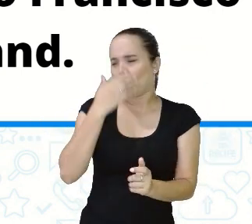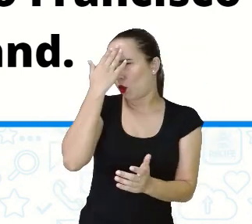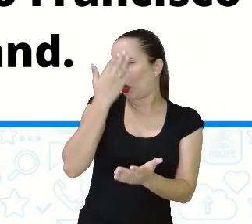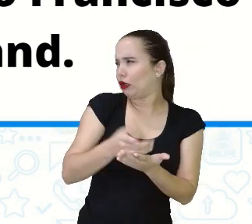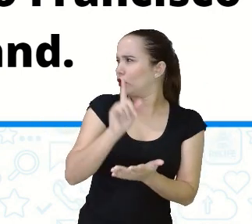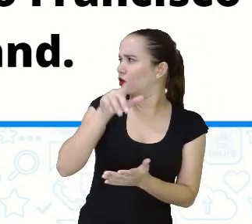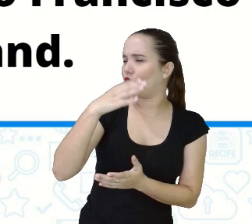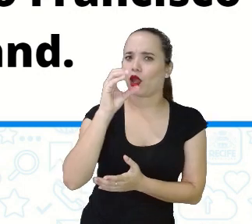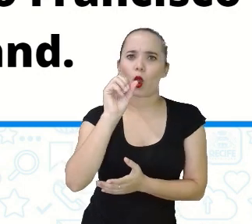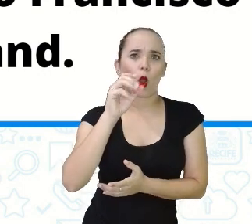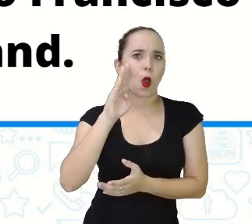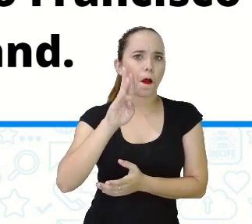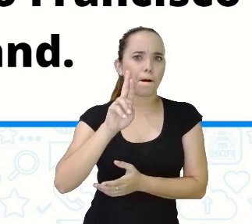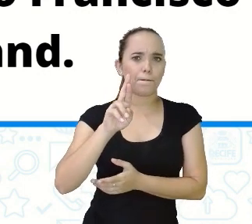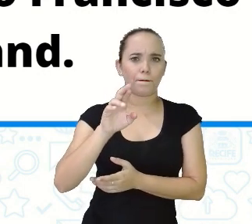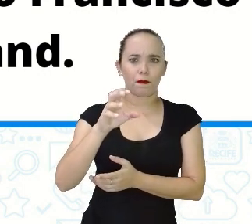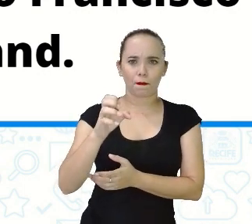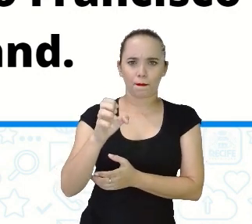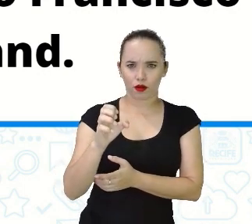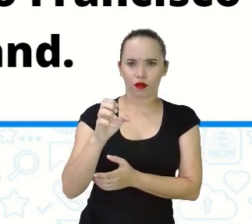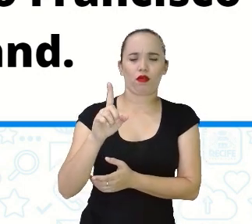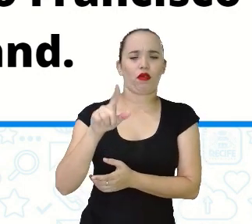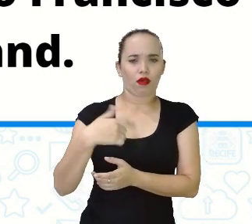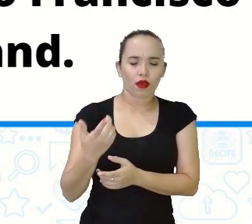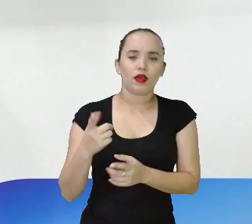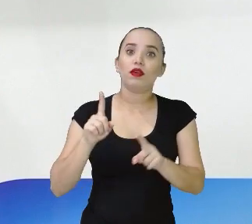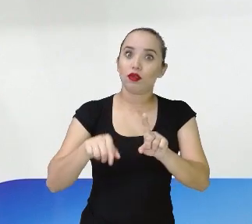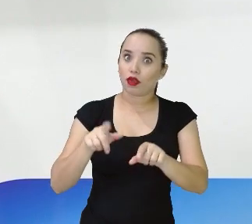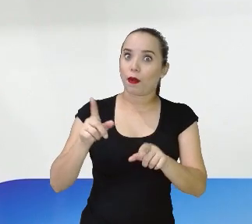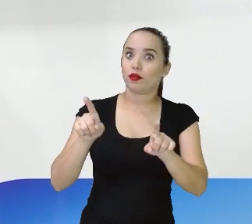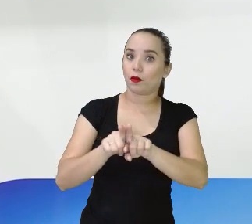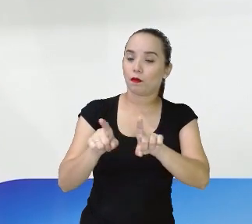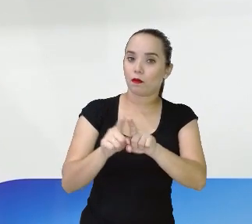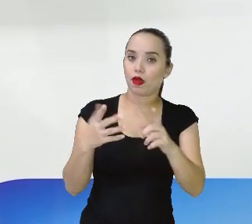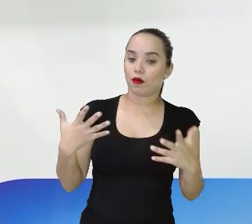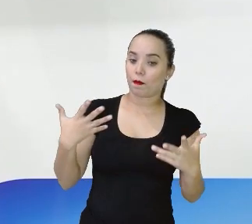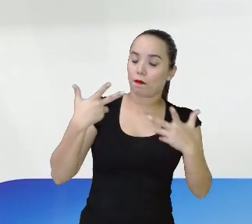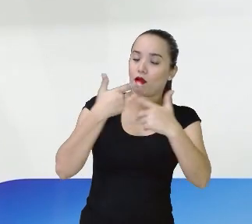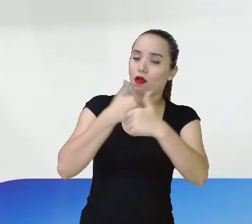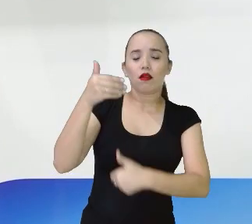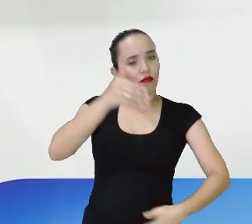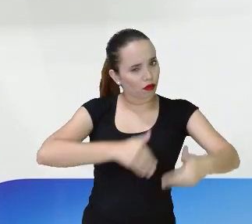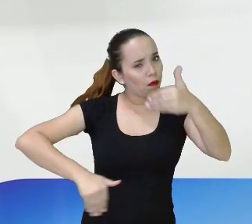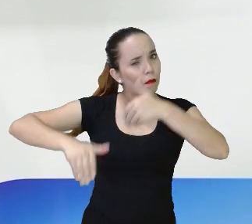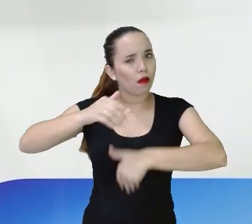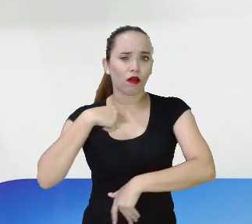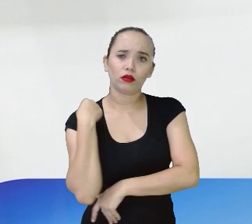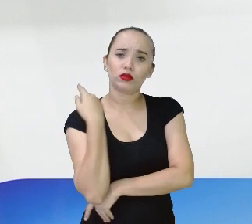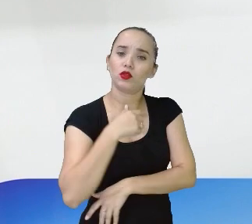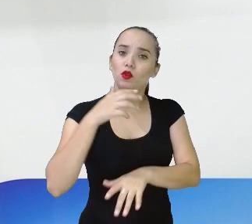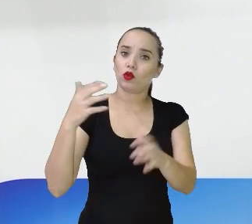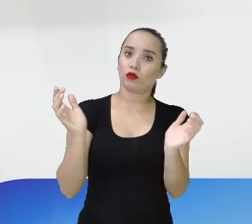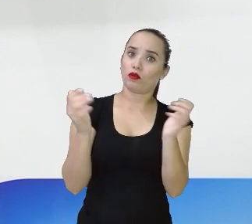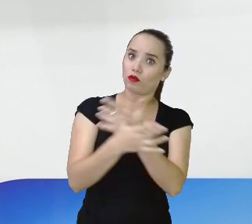faz parte de uma cultura, de uma beleza, né, da nossa cidade, famosa. Quando as pessoas vão lá, elas param para admirar essa escultura de